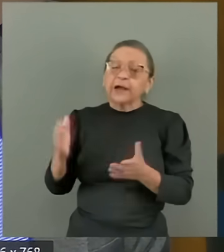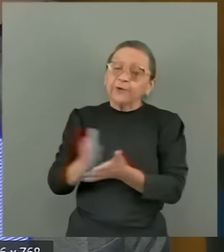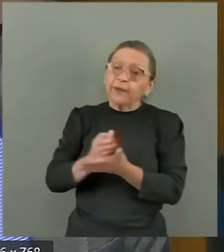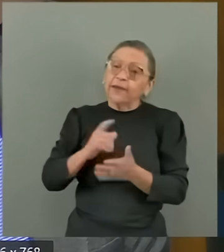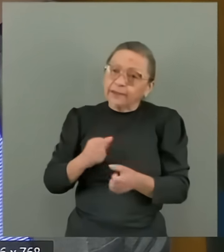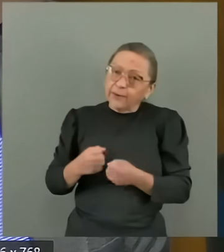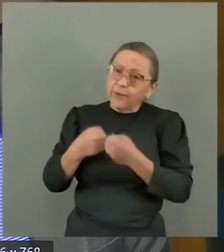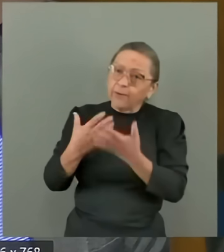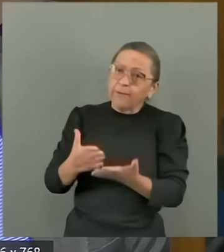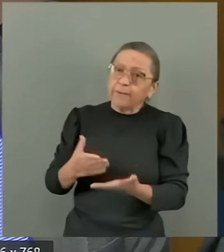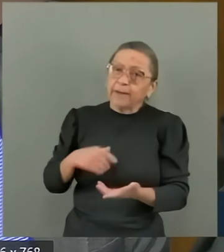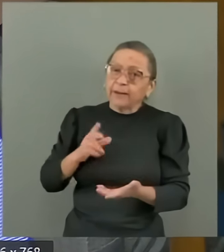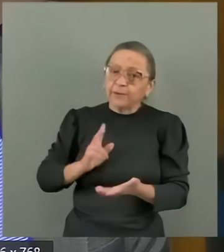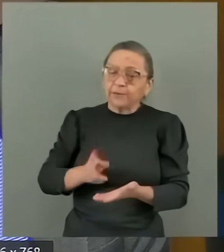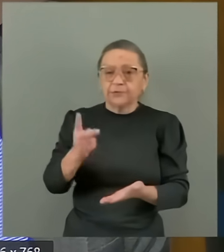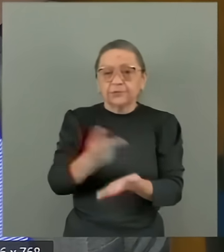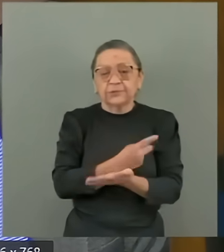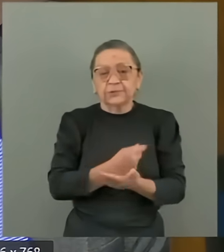elas possam ter acontecido.